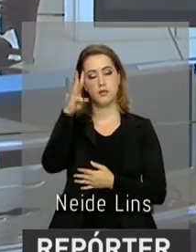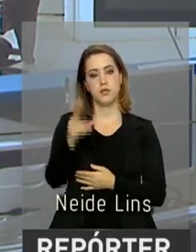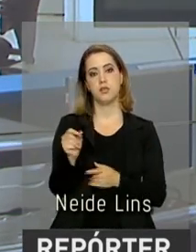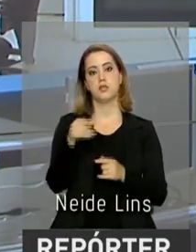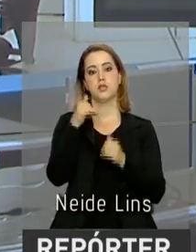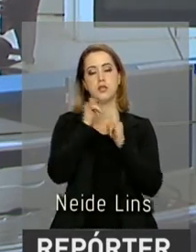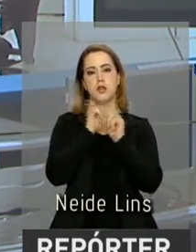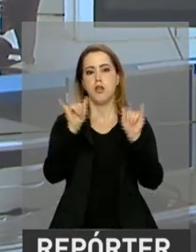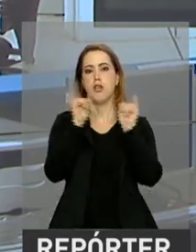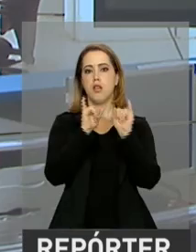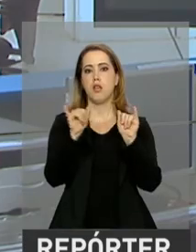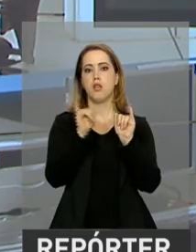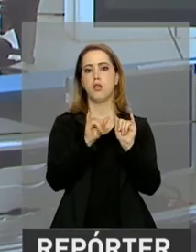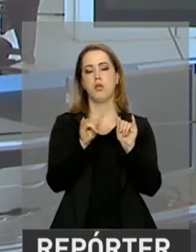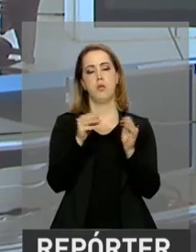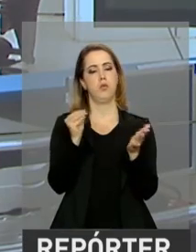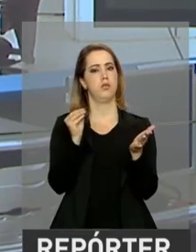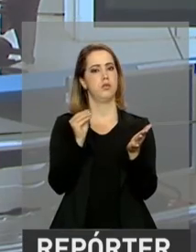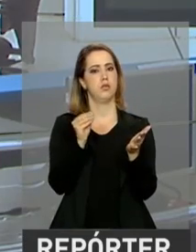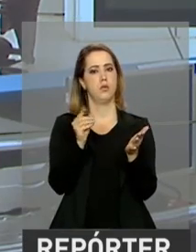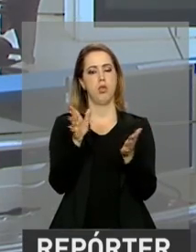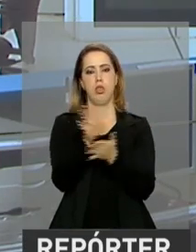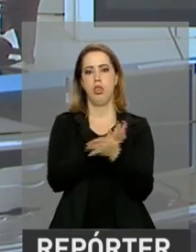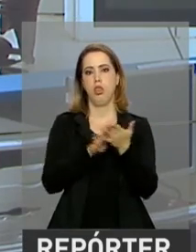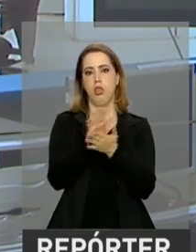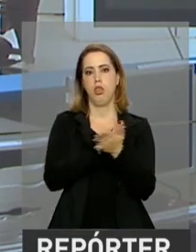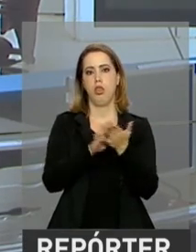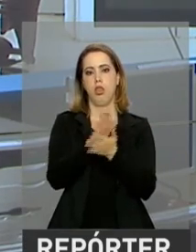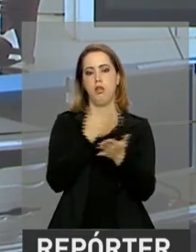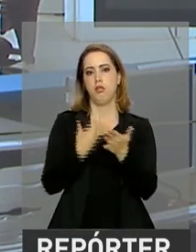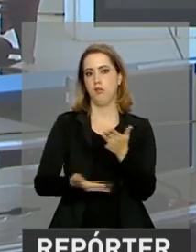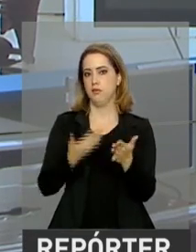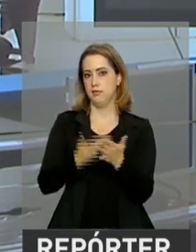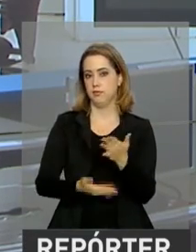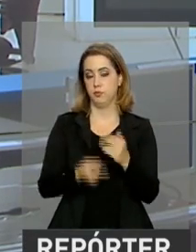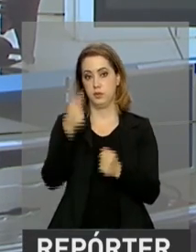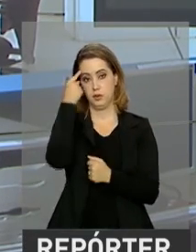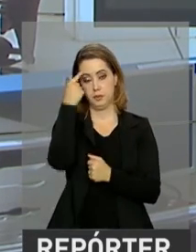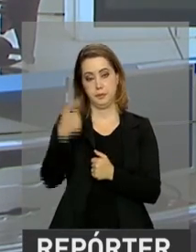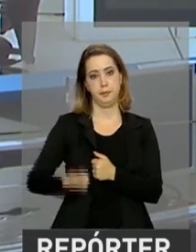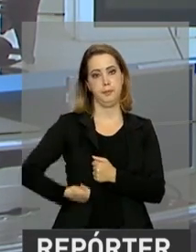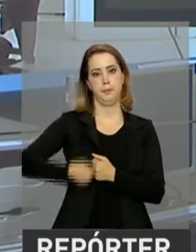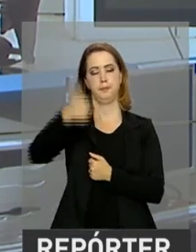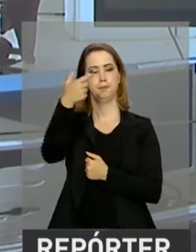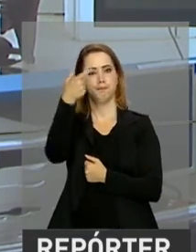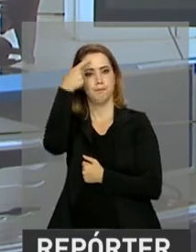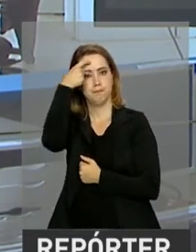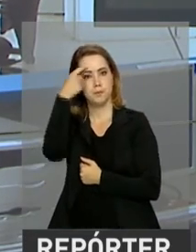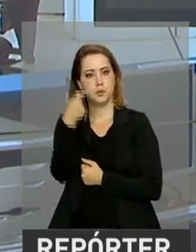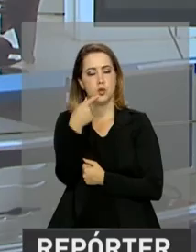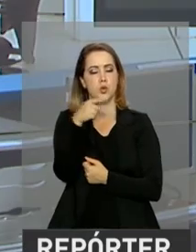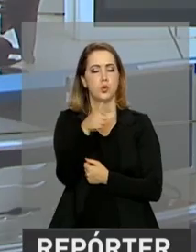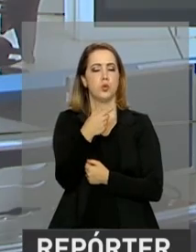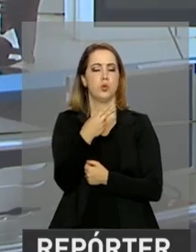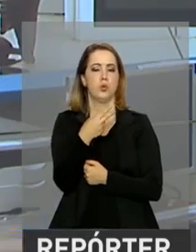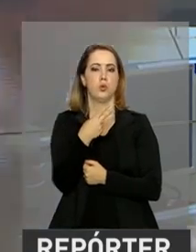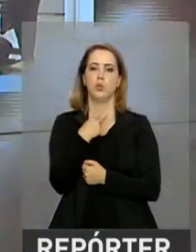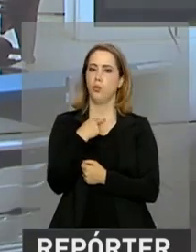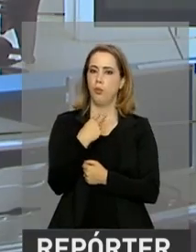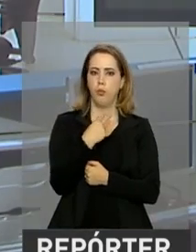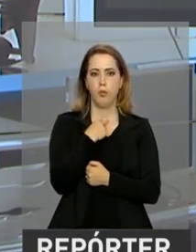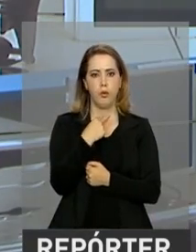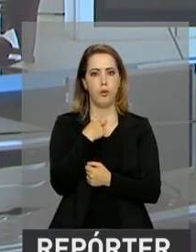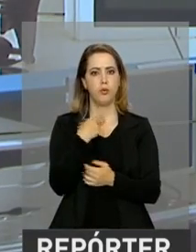a campanha sem desperdício a idéia é ampliar a consciência dos consumidores sobre a necessidade de não descartar alimentos e